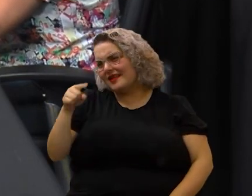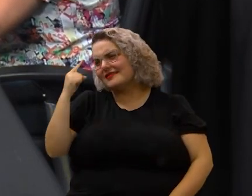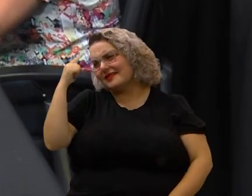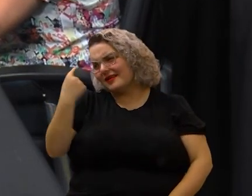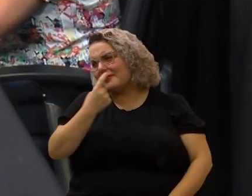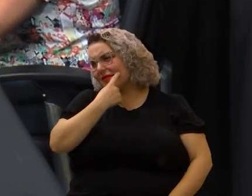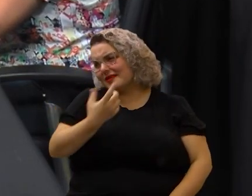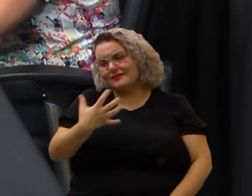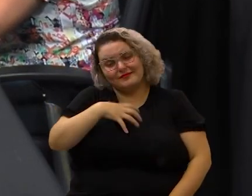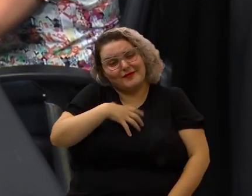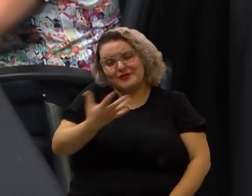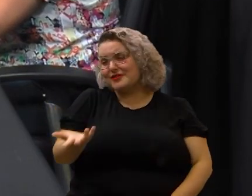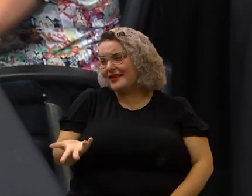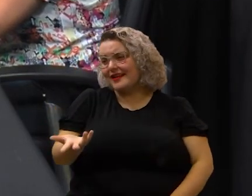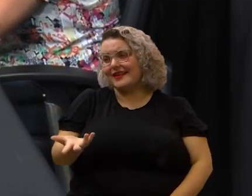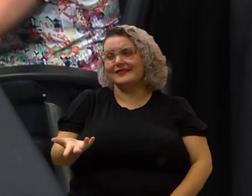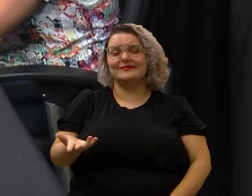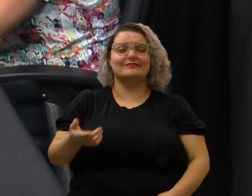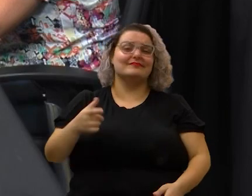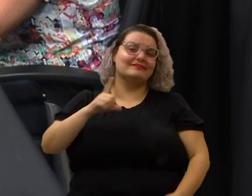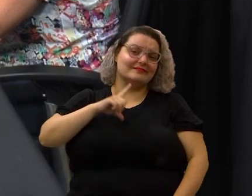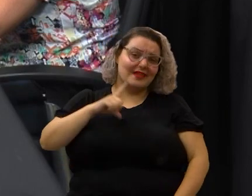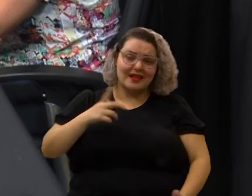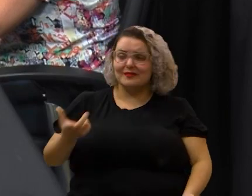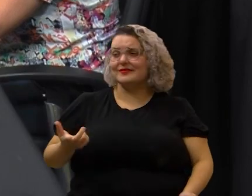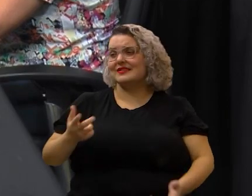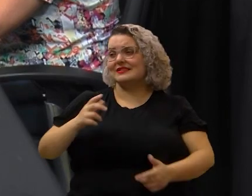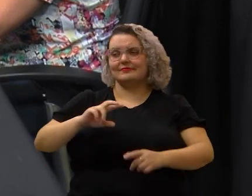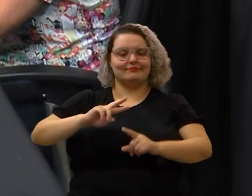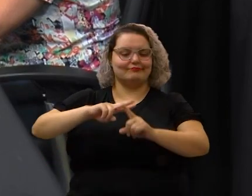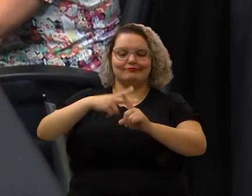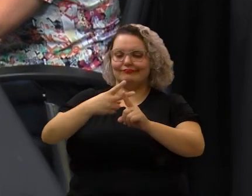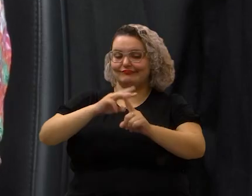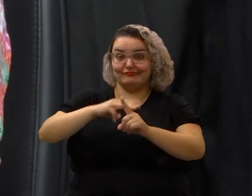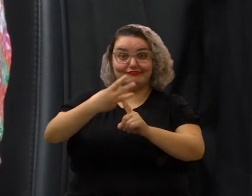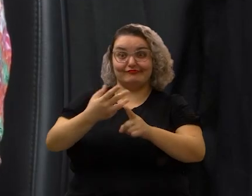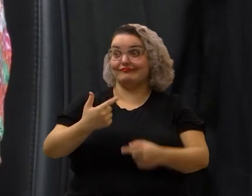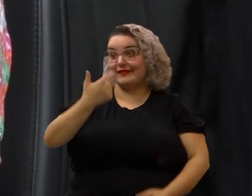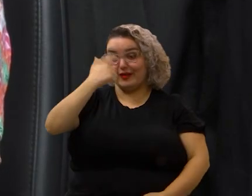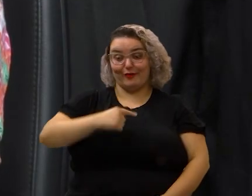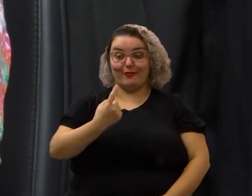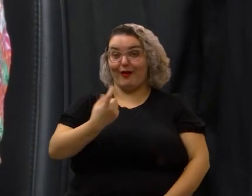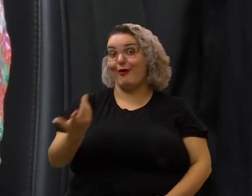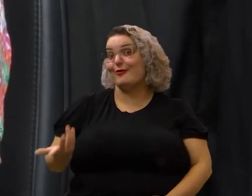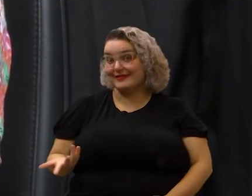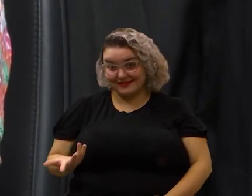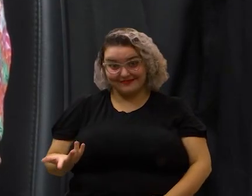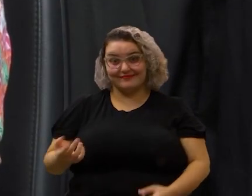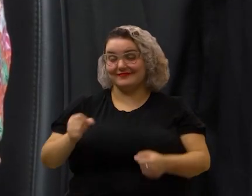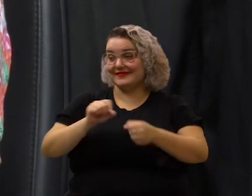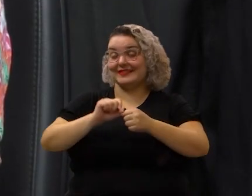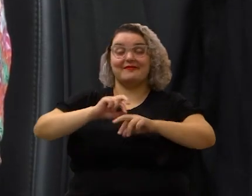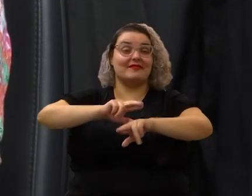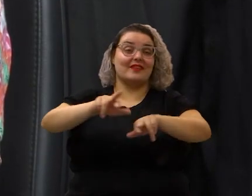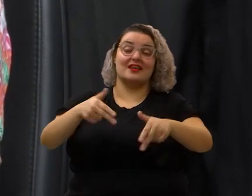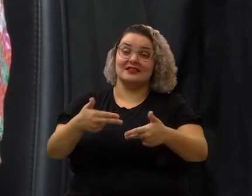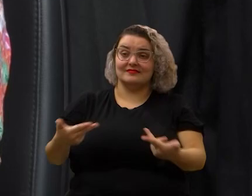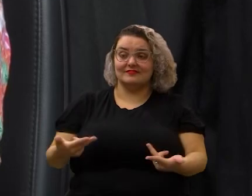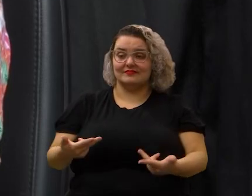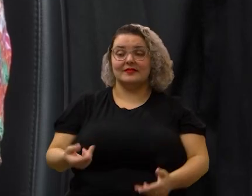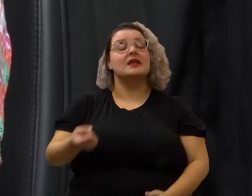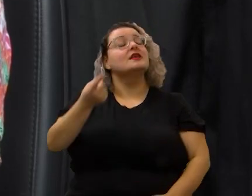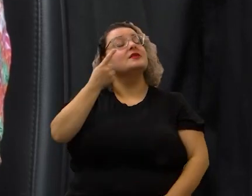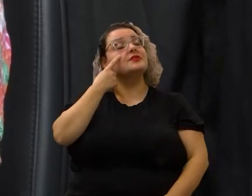Mirna? As mulheres, nós somos assim, né? A gente acaba tendo que se desdobrar em tantas coisas